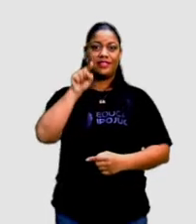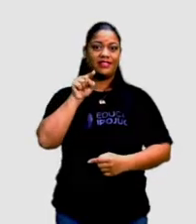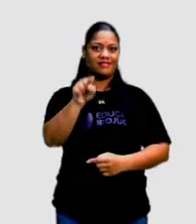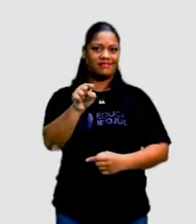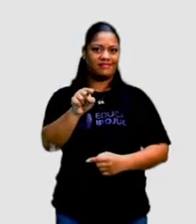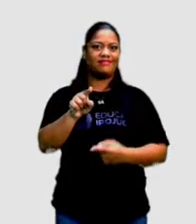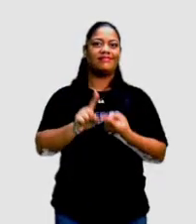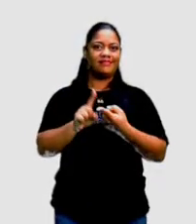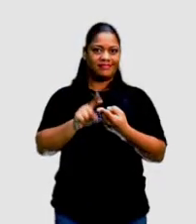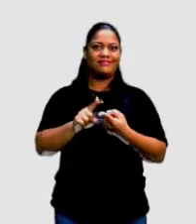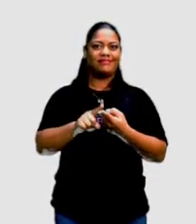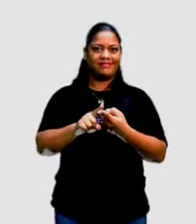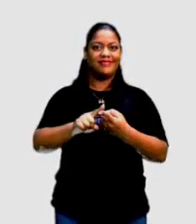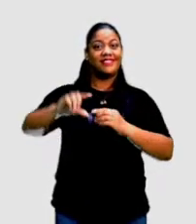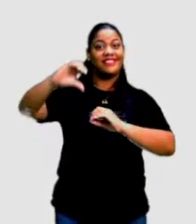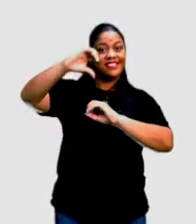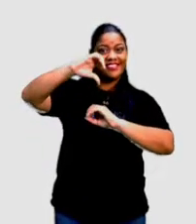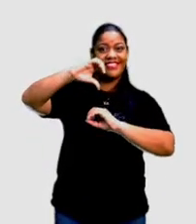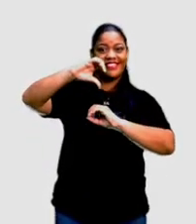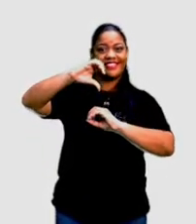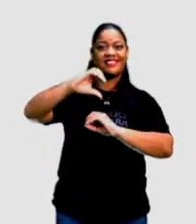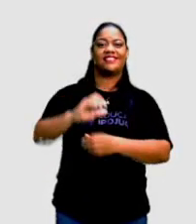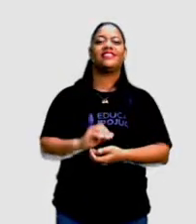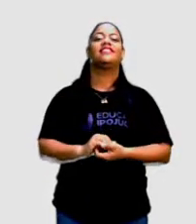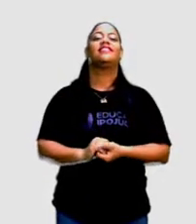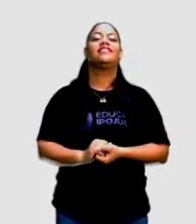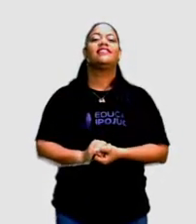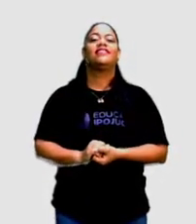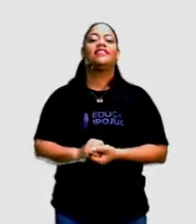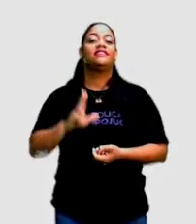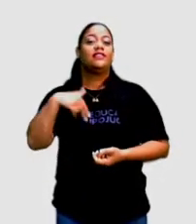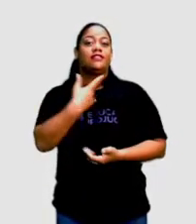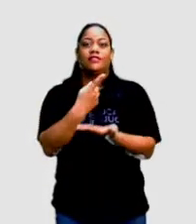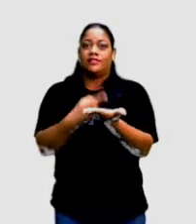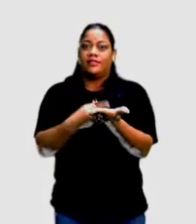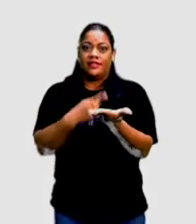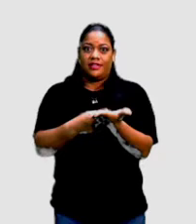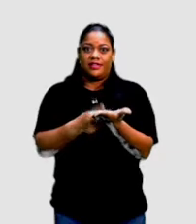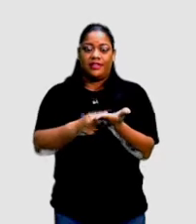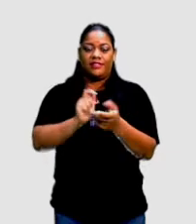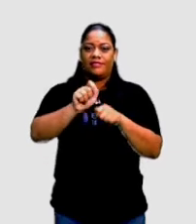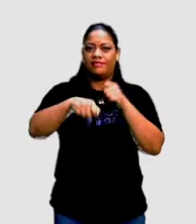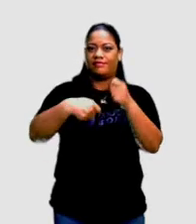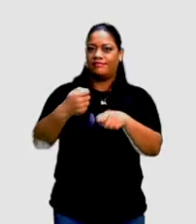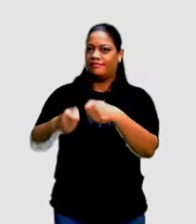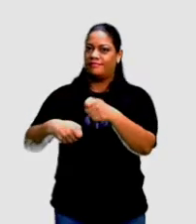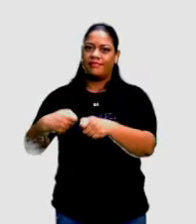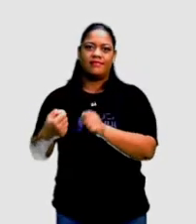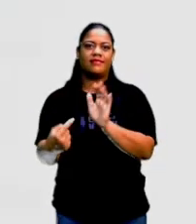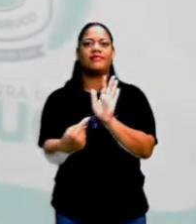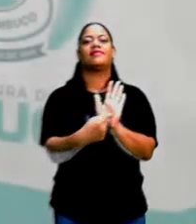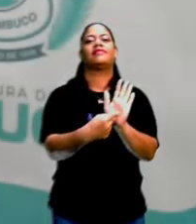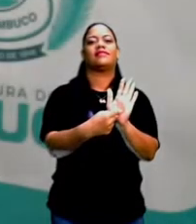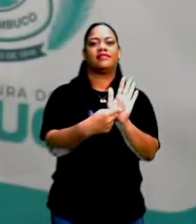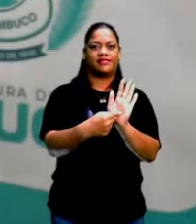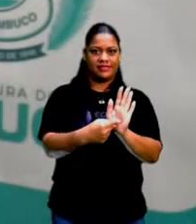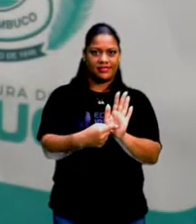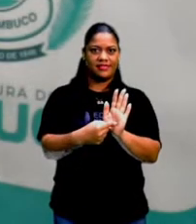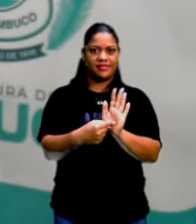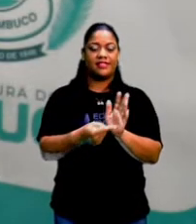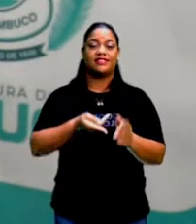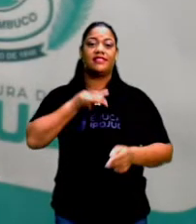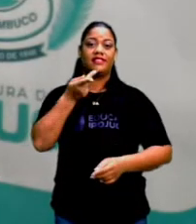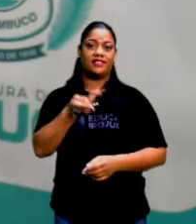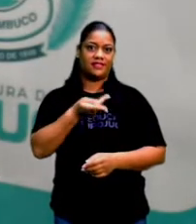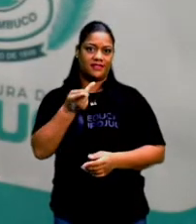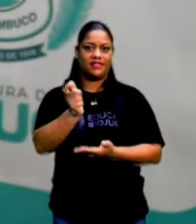e da interrogação, certo? E aí isso nós marcamos os sinais de pontuação, as intencionalidades de